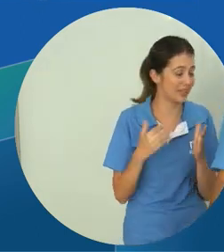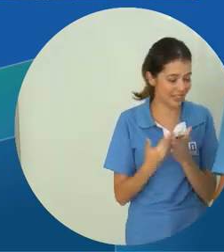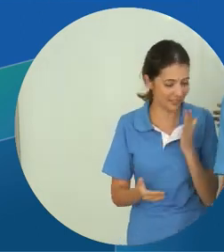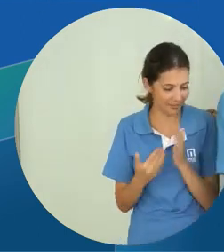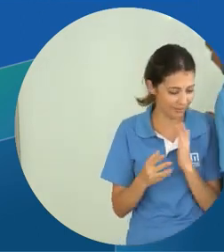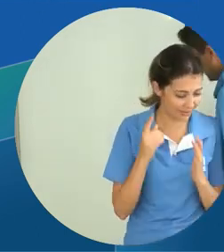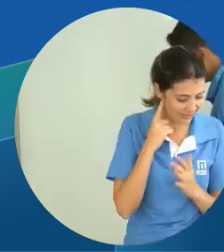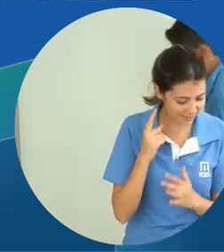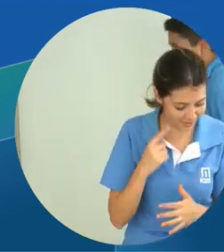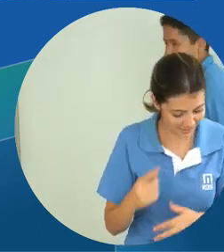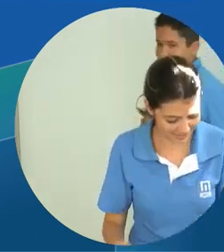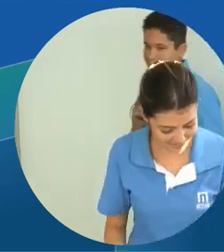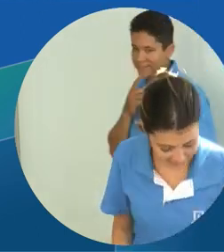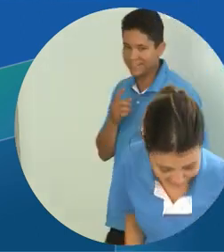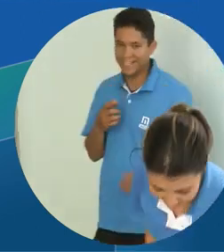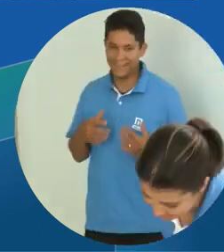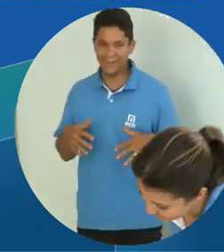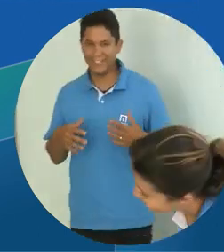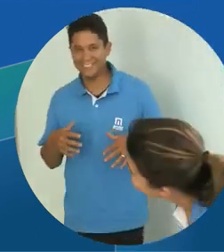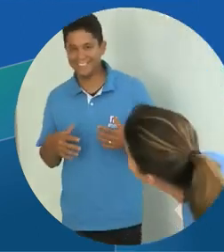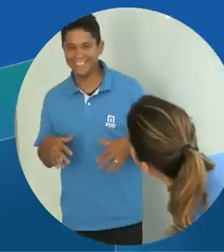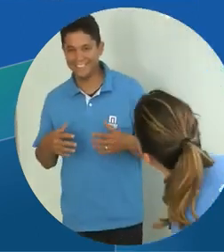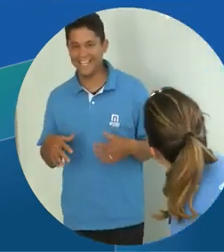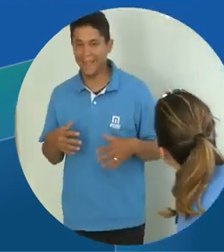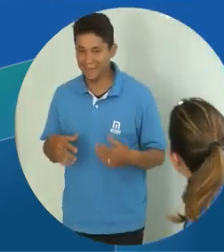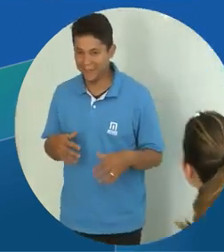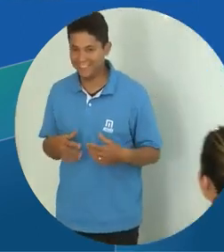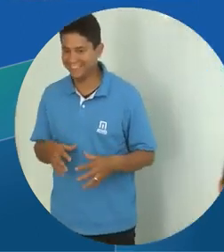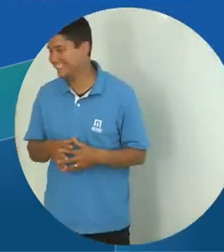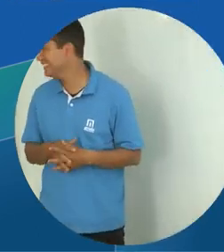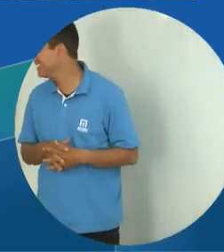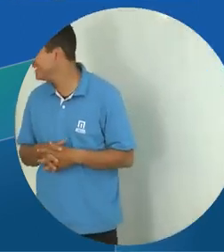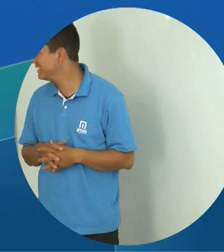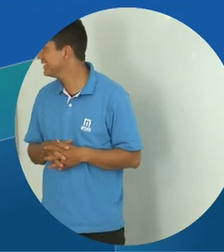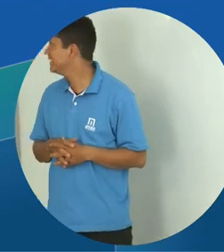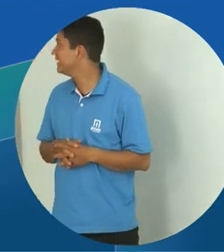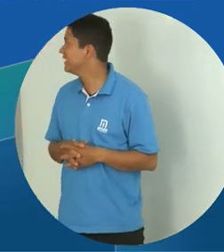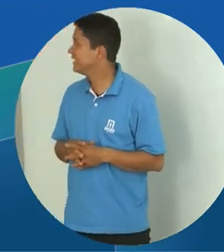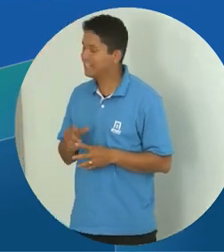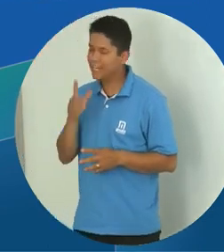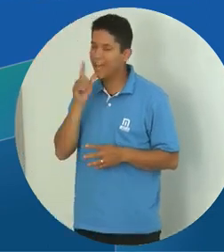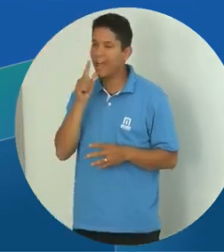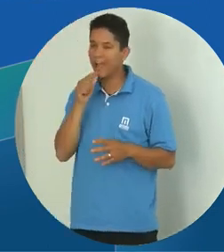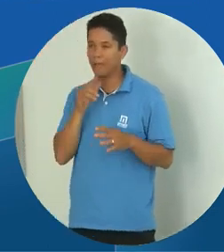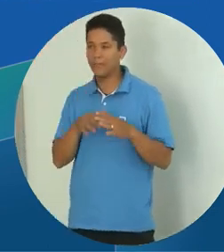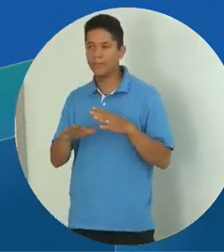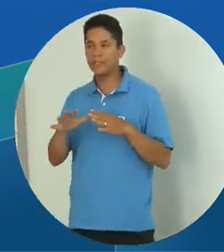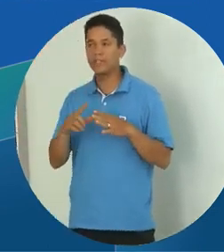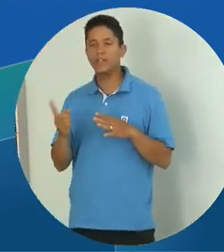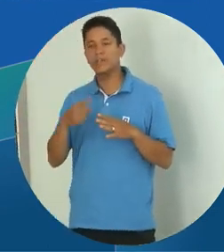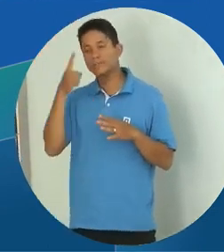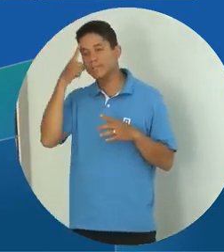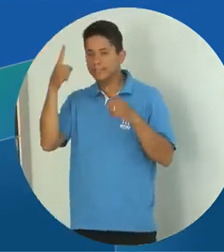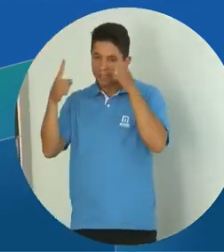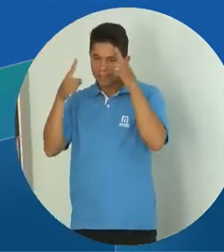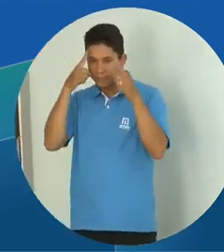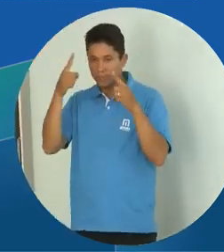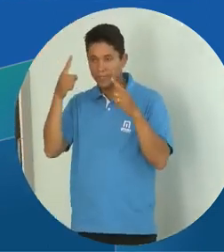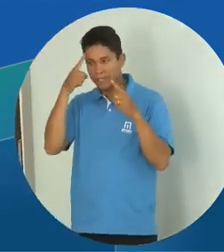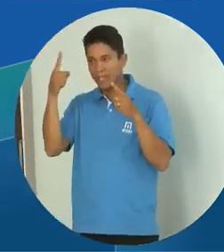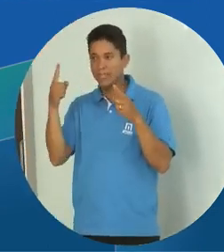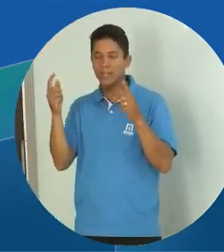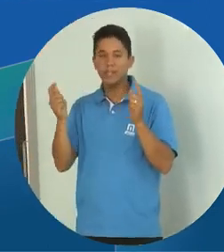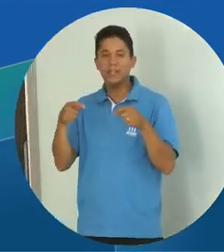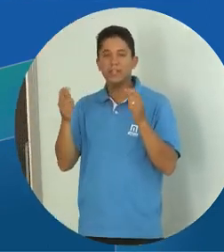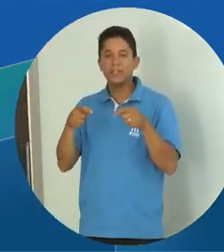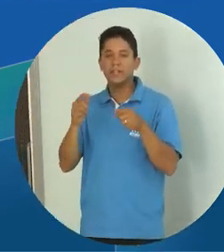chegar na corrente de água. Então, a gente bolou uma ideia aqui para poder executar, que